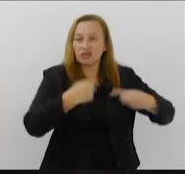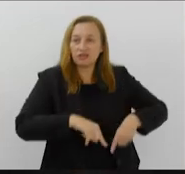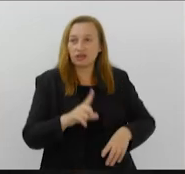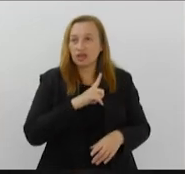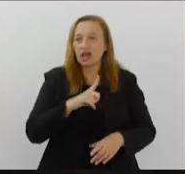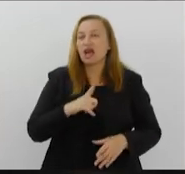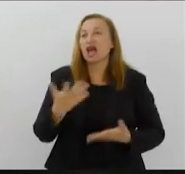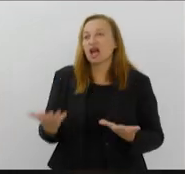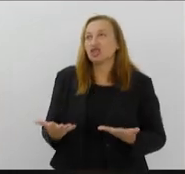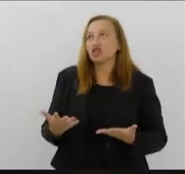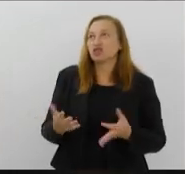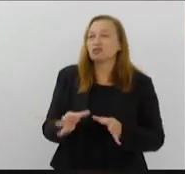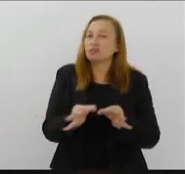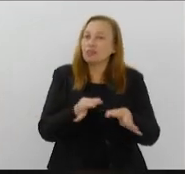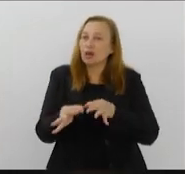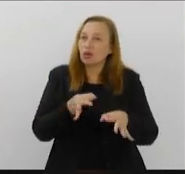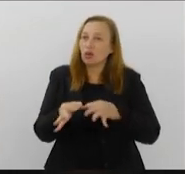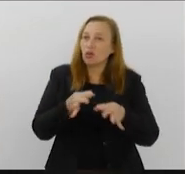de mentoria de